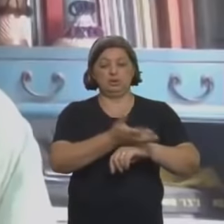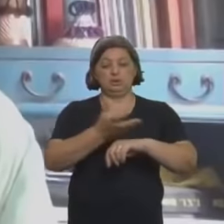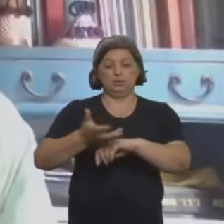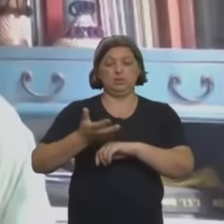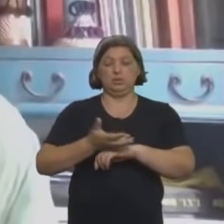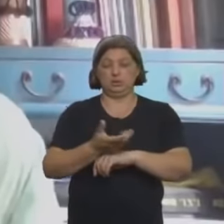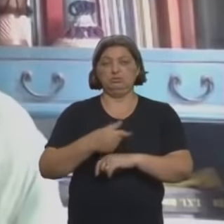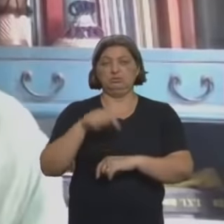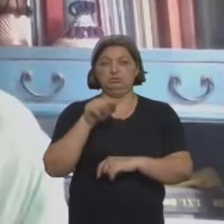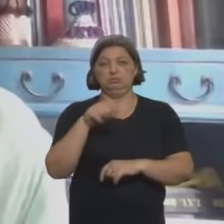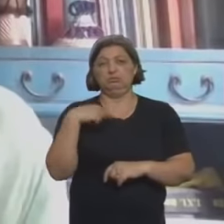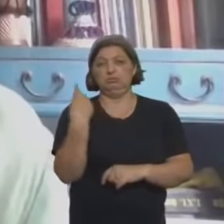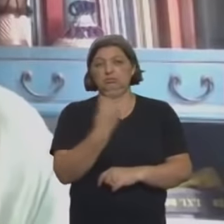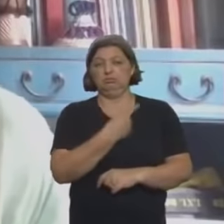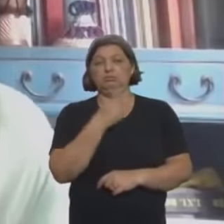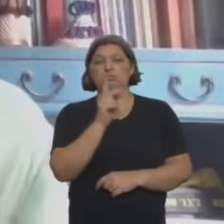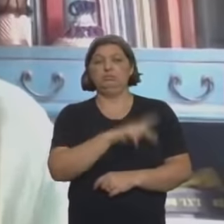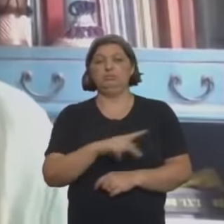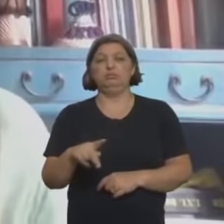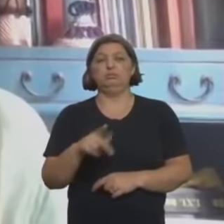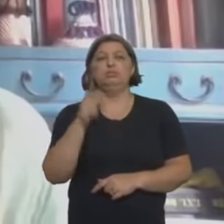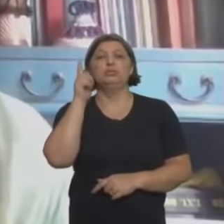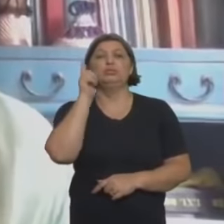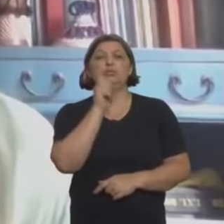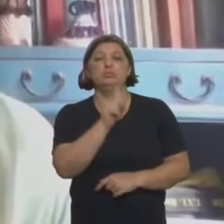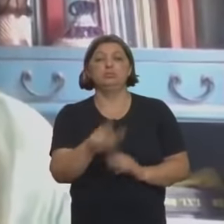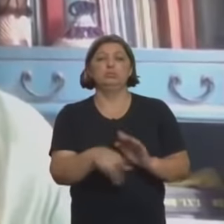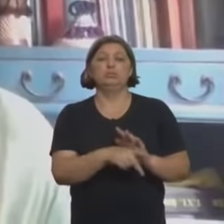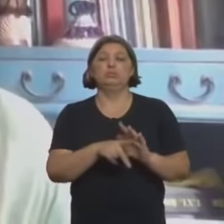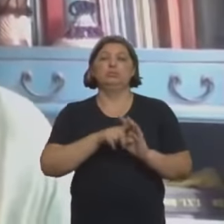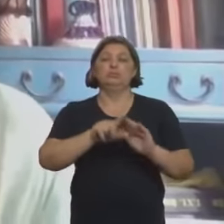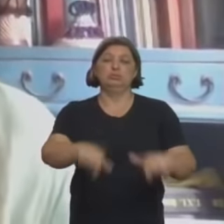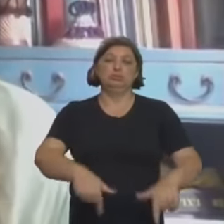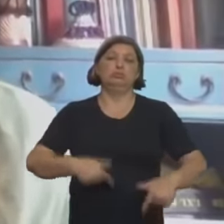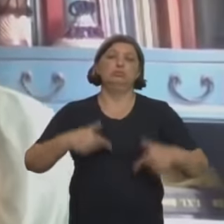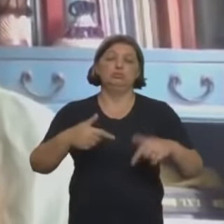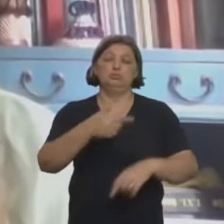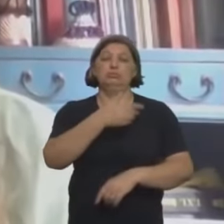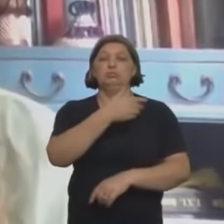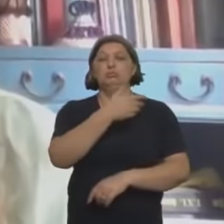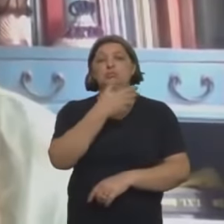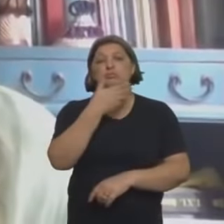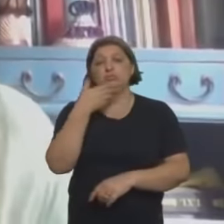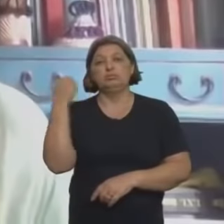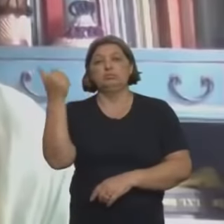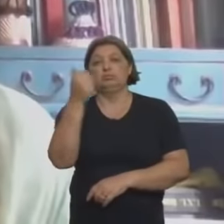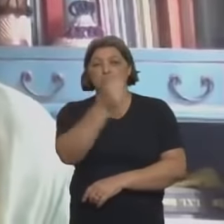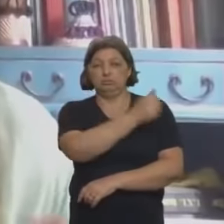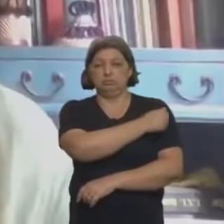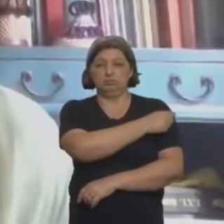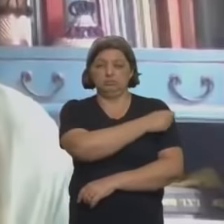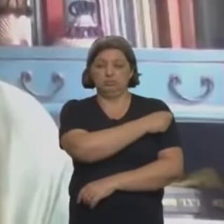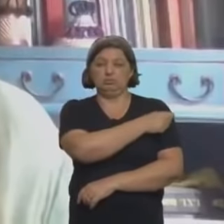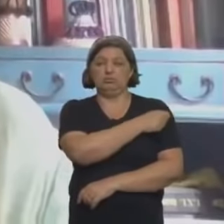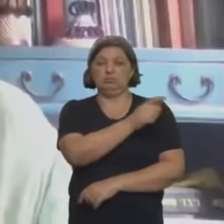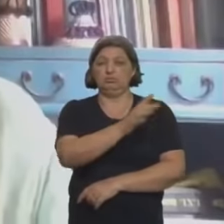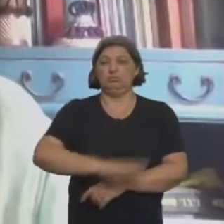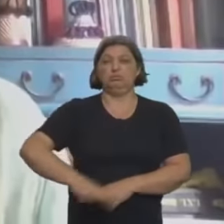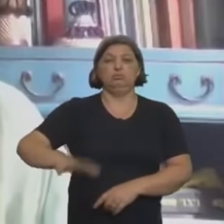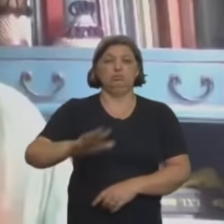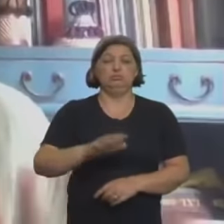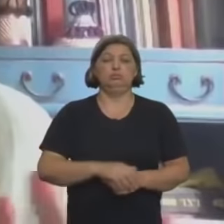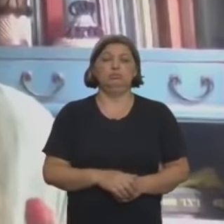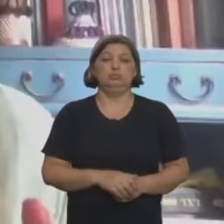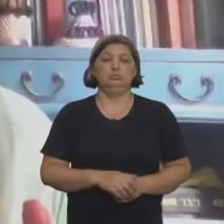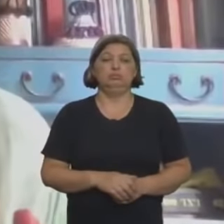onde a gente pode, como professor, conseguir o engajamento dos alunos e melhorar o desempenho acadêmico de forma geral. Então,